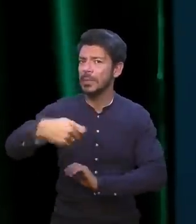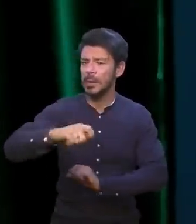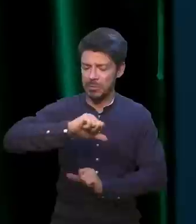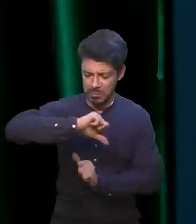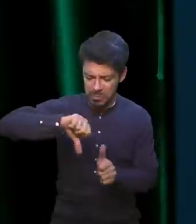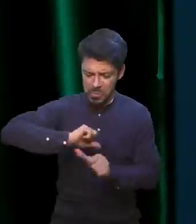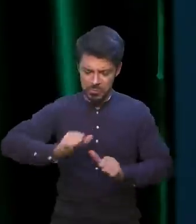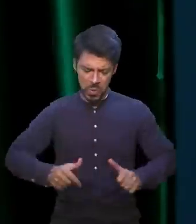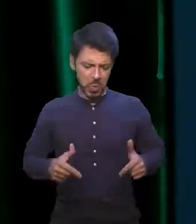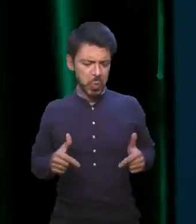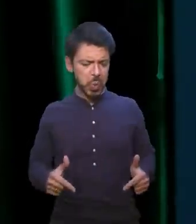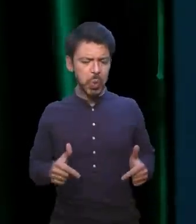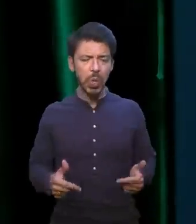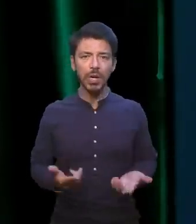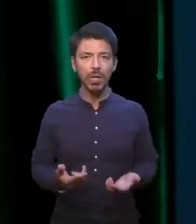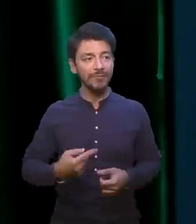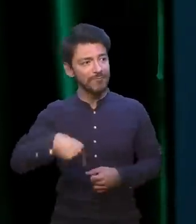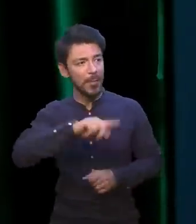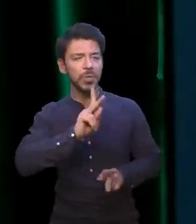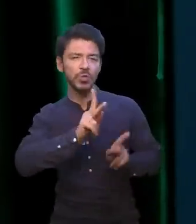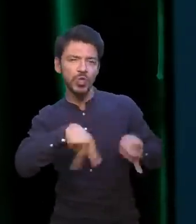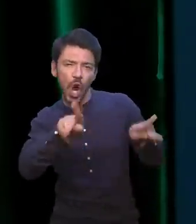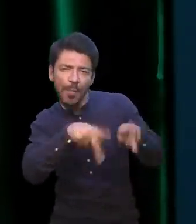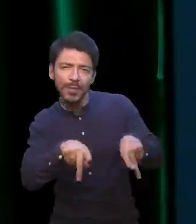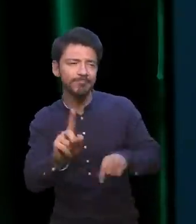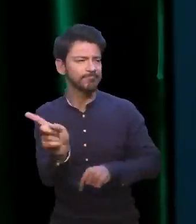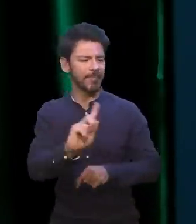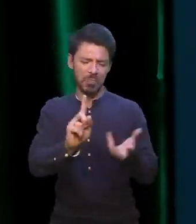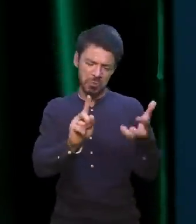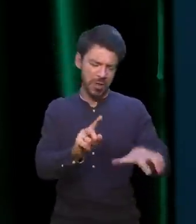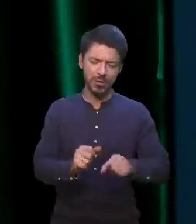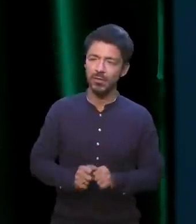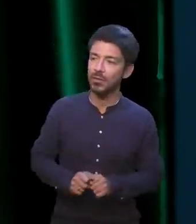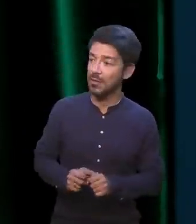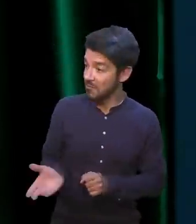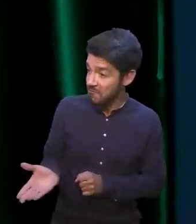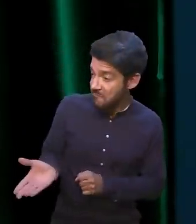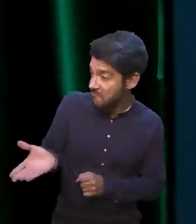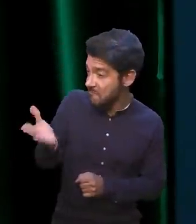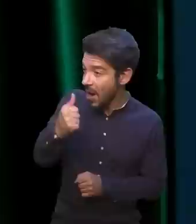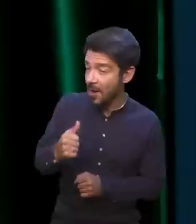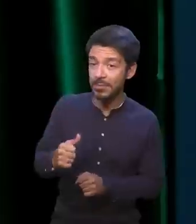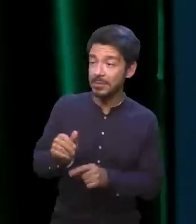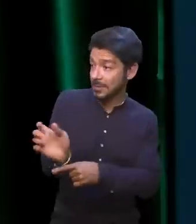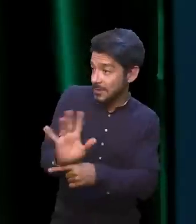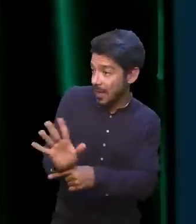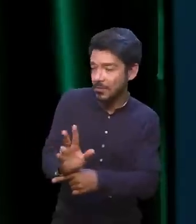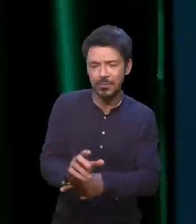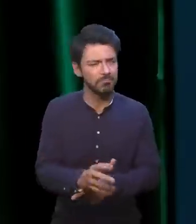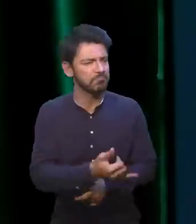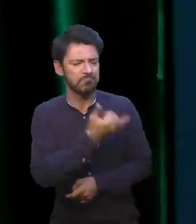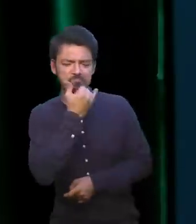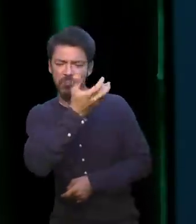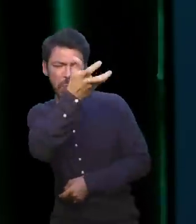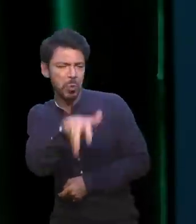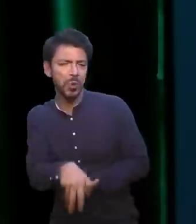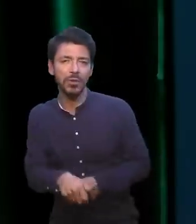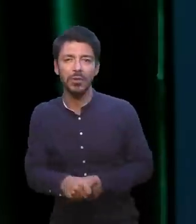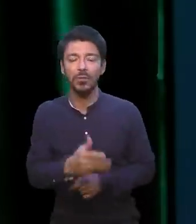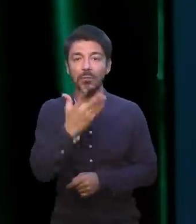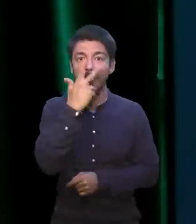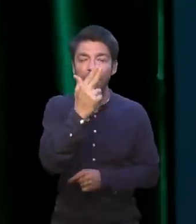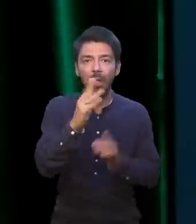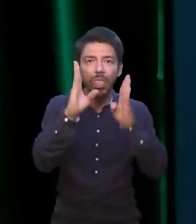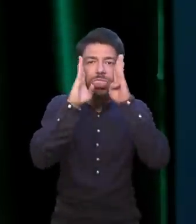vou. Vamos no shopping? Não vou. Vamos no cinema? Não, não vou. A pessoa fica muito fanatizada. Certa